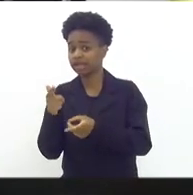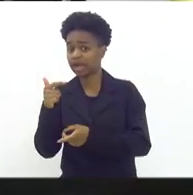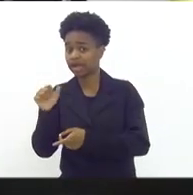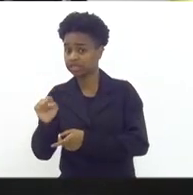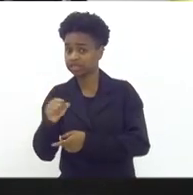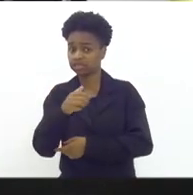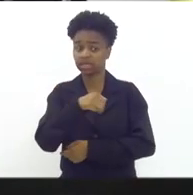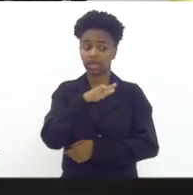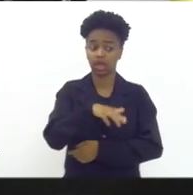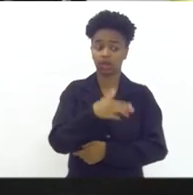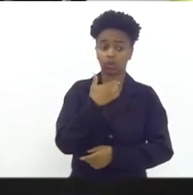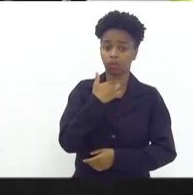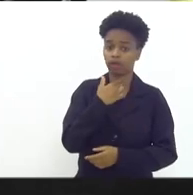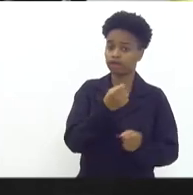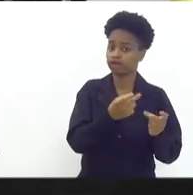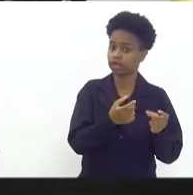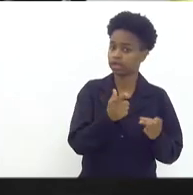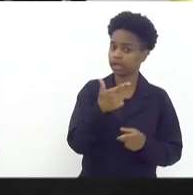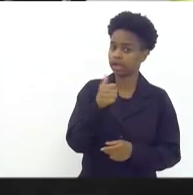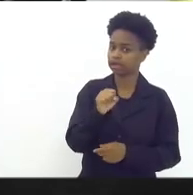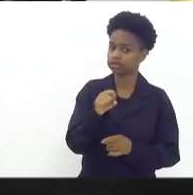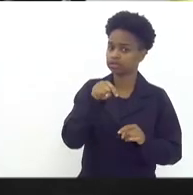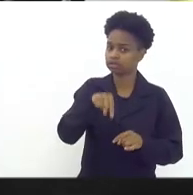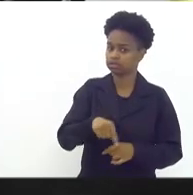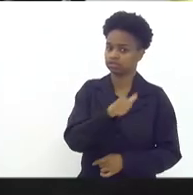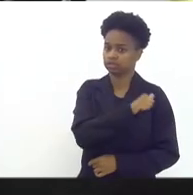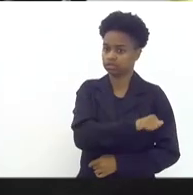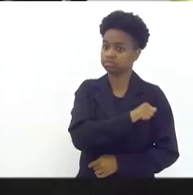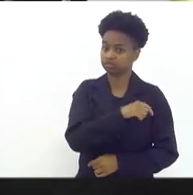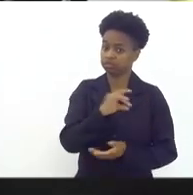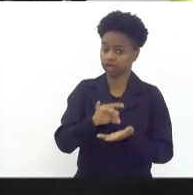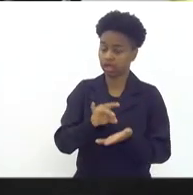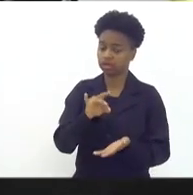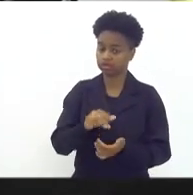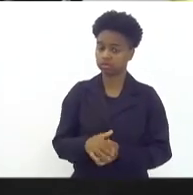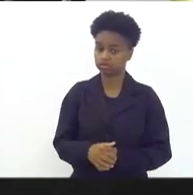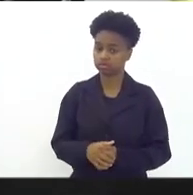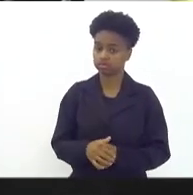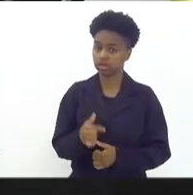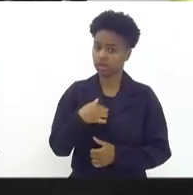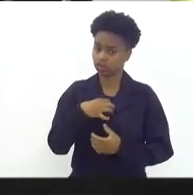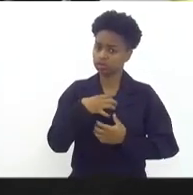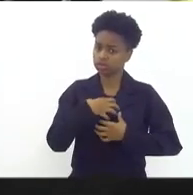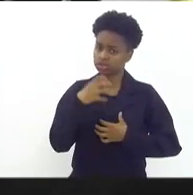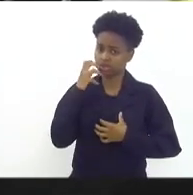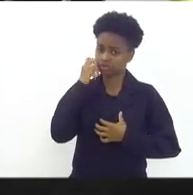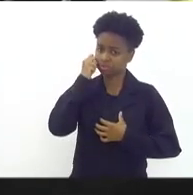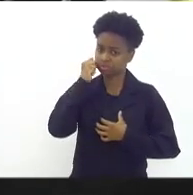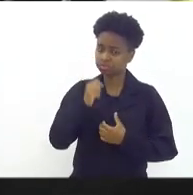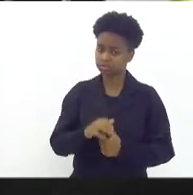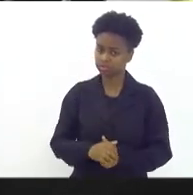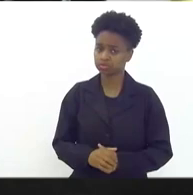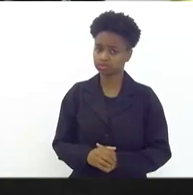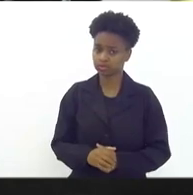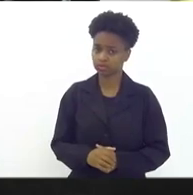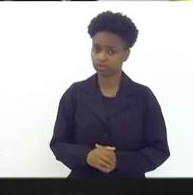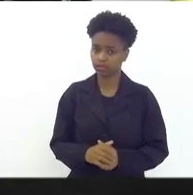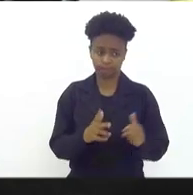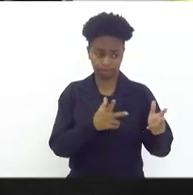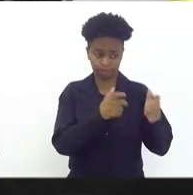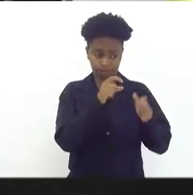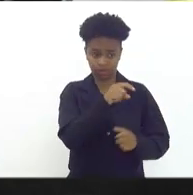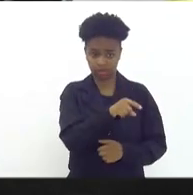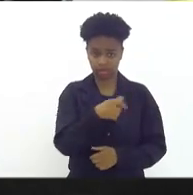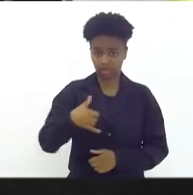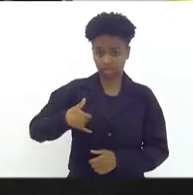vender gás no estado do Rio de Janeiro Sinceramente eu eu queria ter um pouco constrangido e vi um senhor